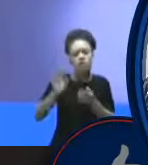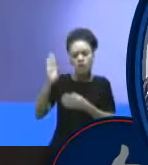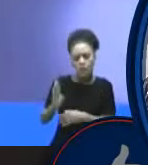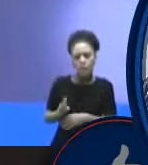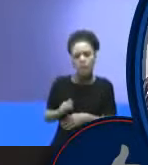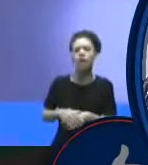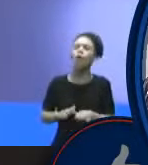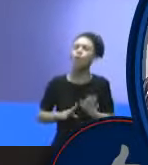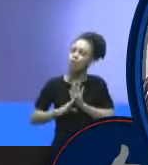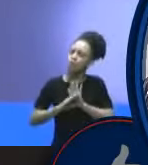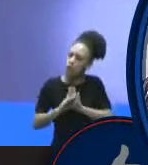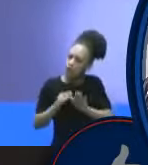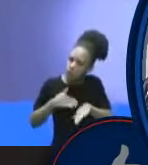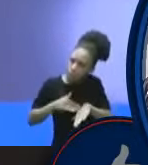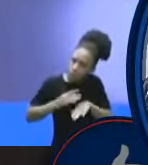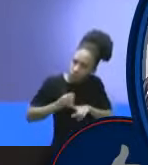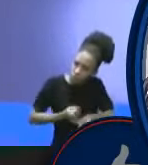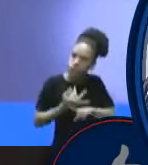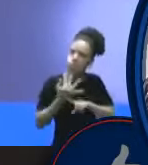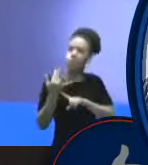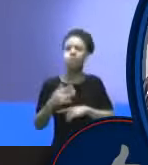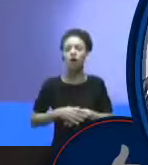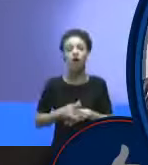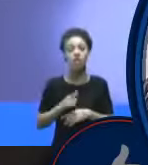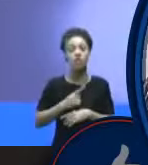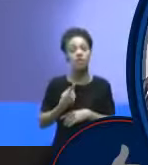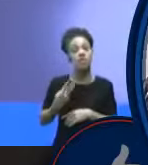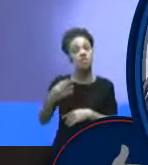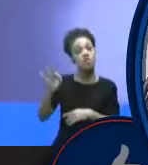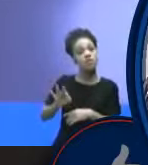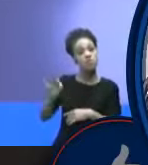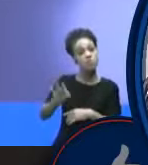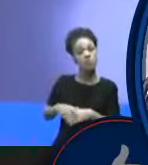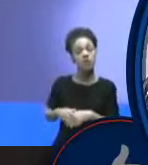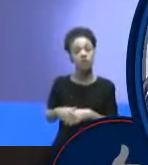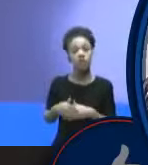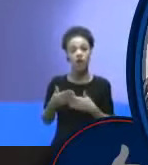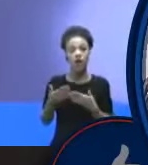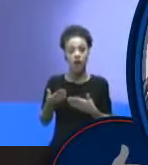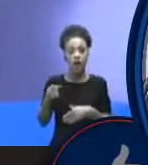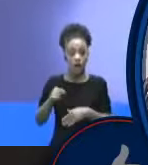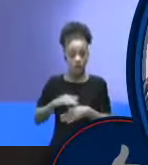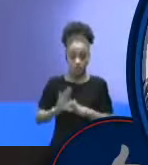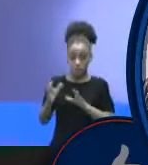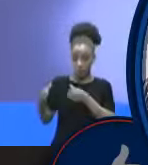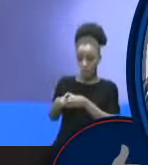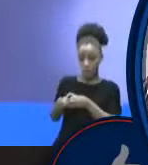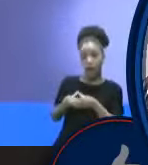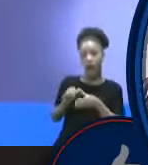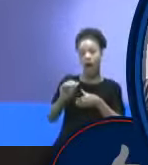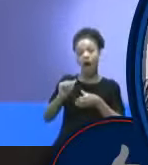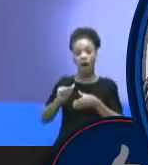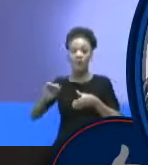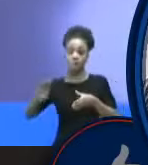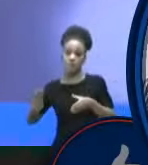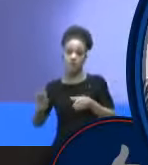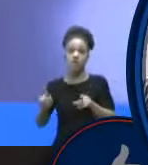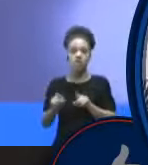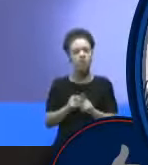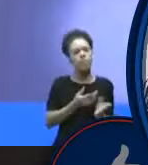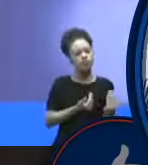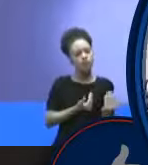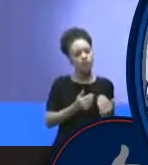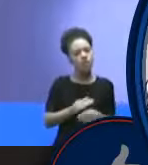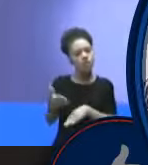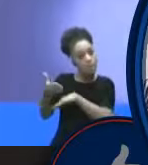mais abrangente. Nós aumentamos em 13% a penetração da classe AB. E temos também mais jovens na